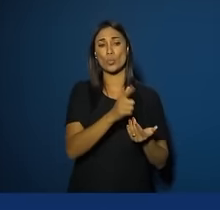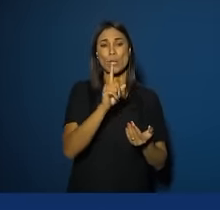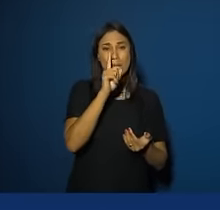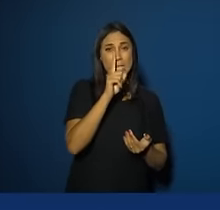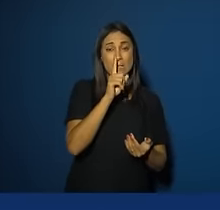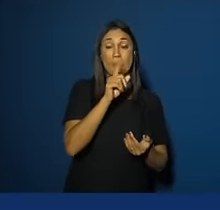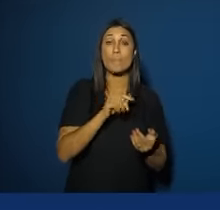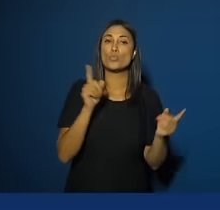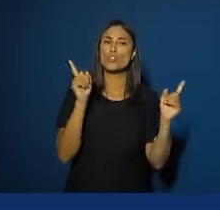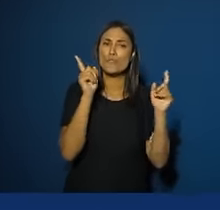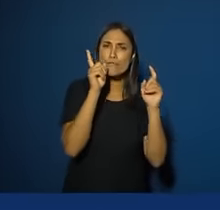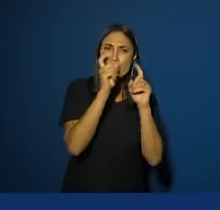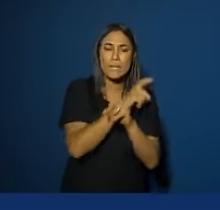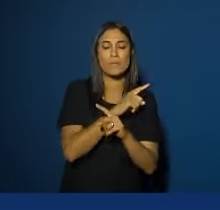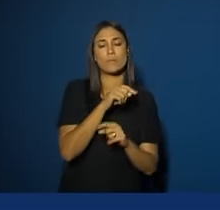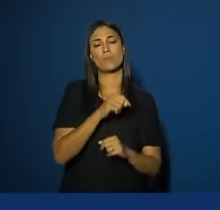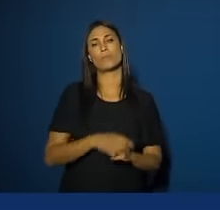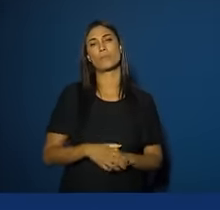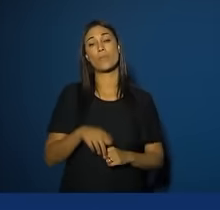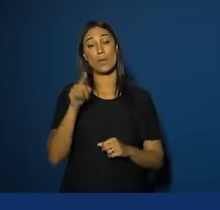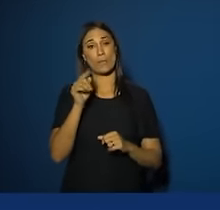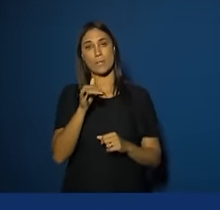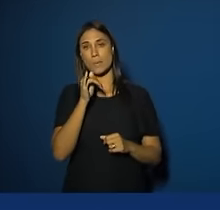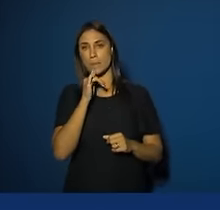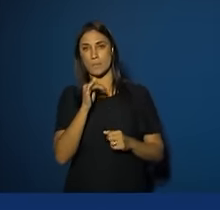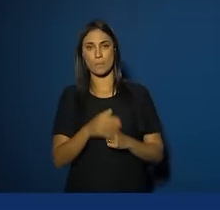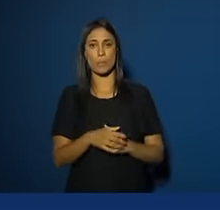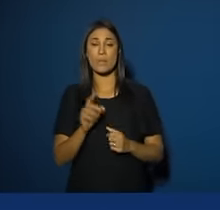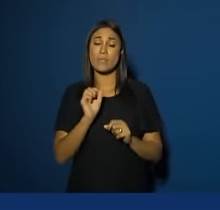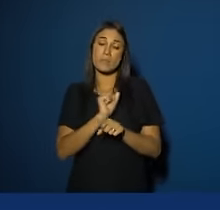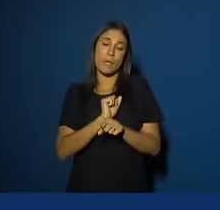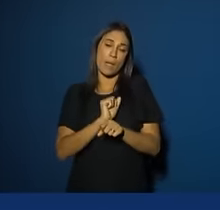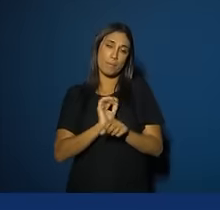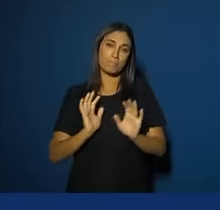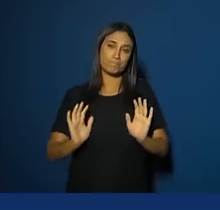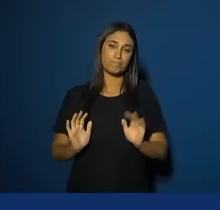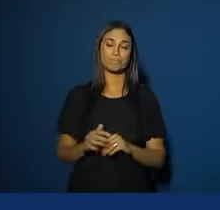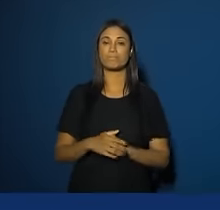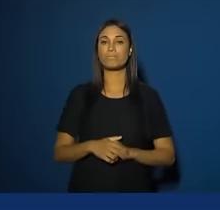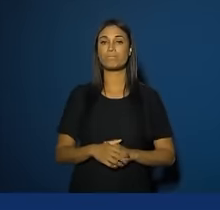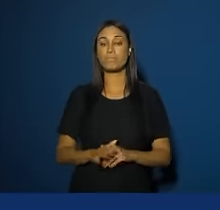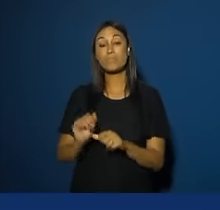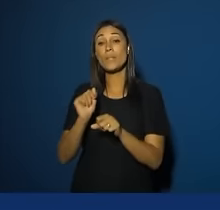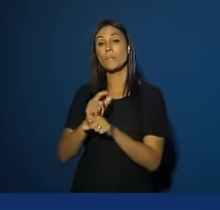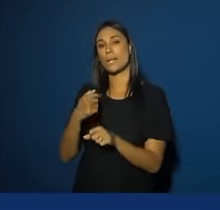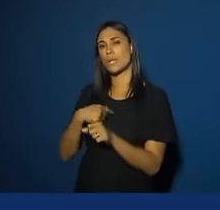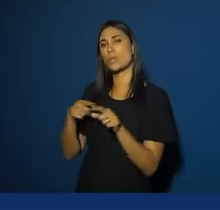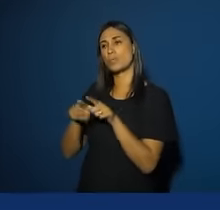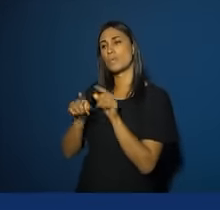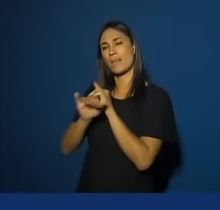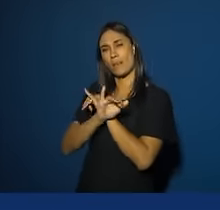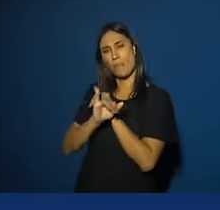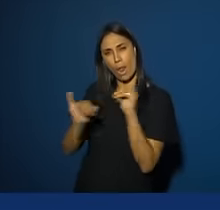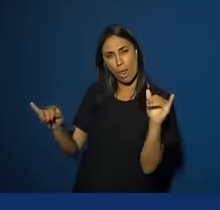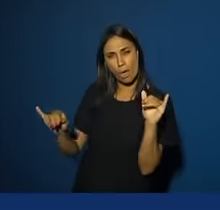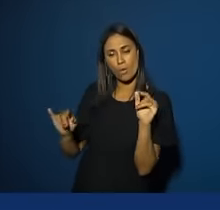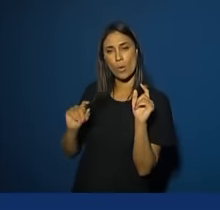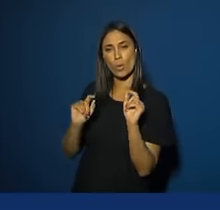muito brutal. É difícil você esperar. Apesar de que eu também queria passar essa mensagem,